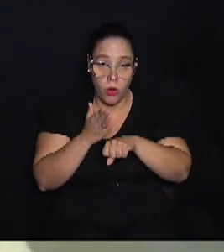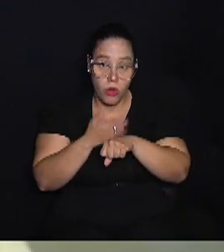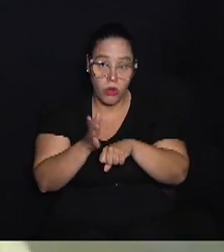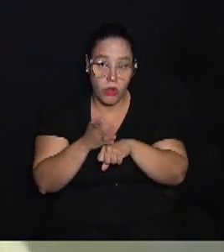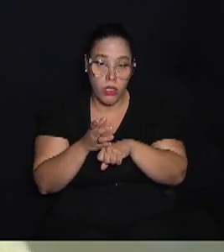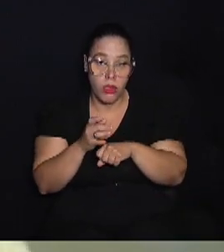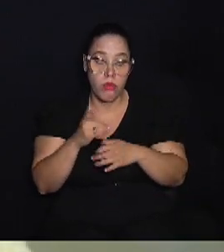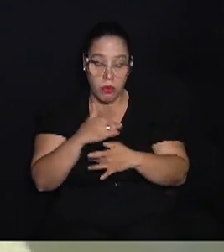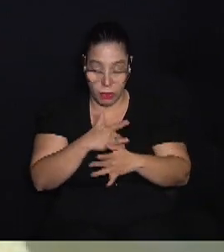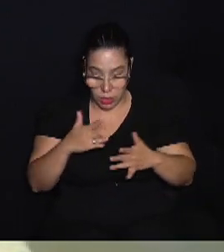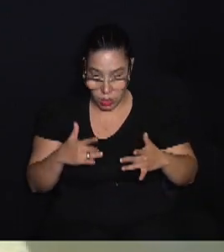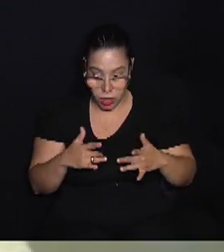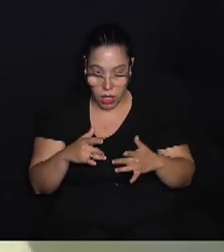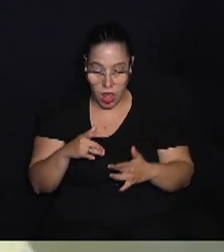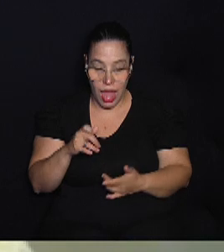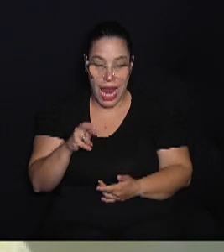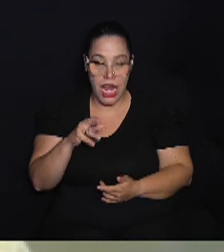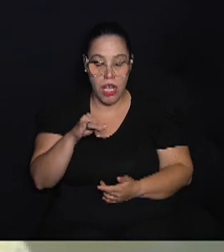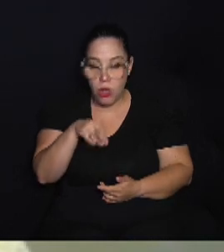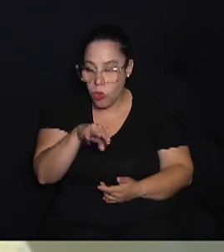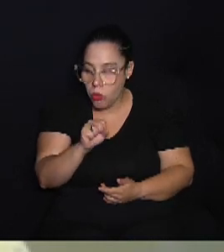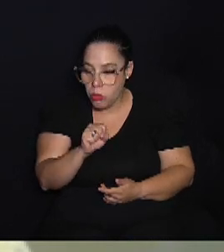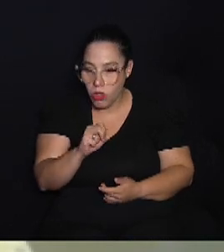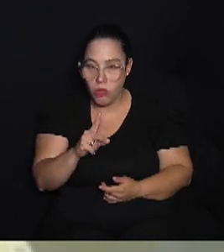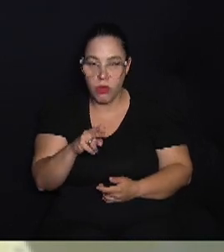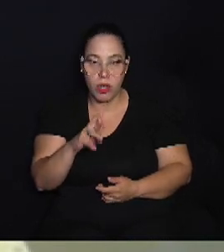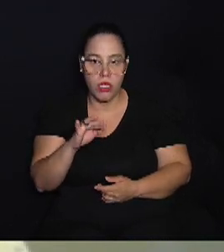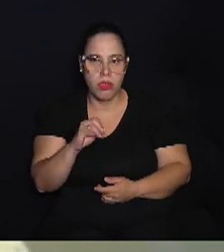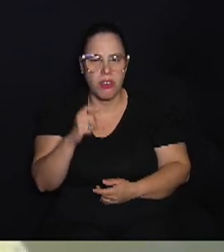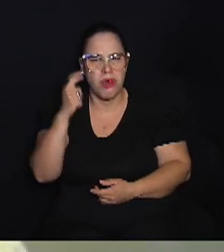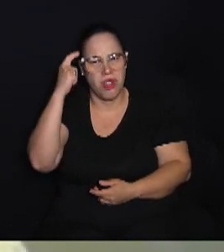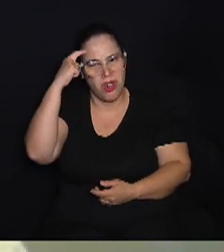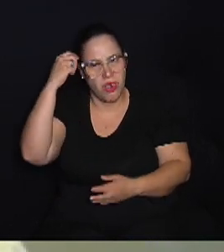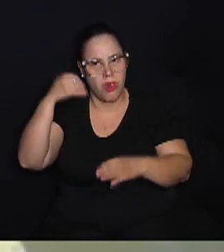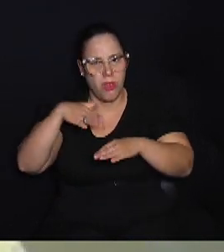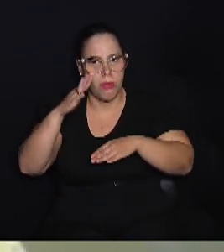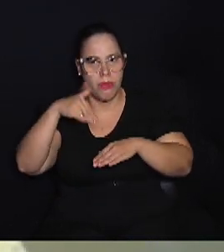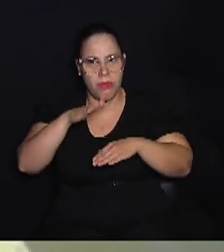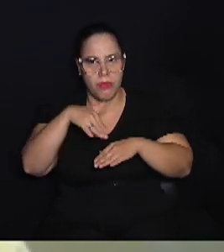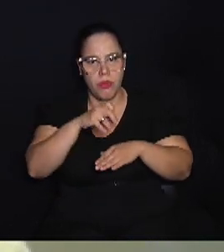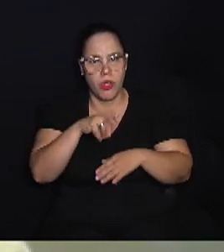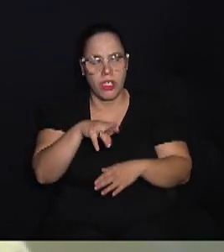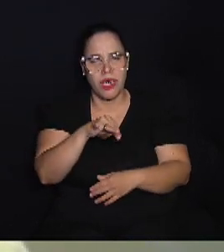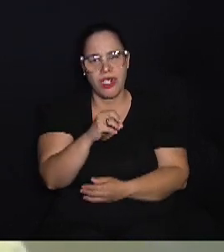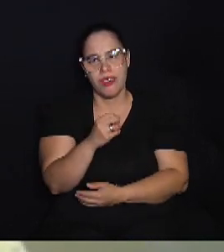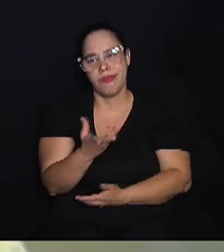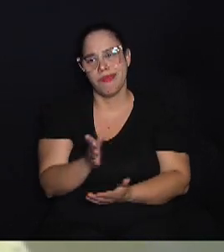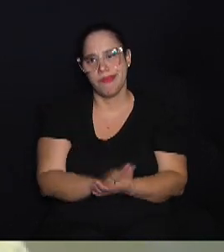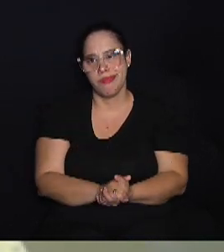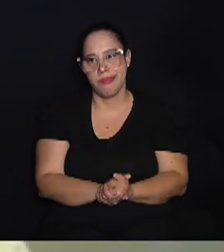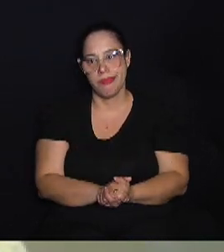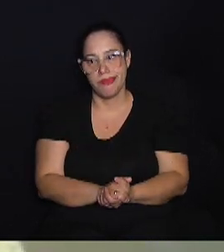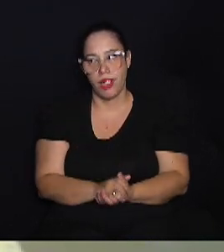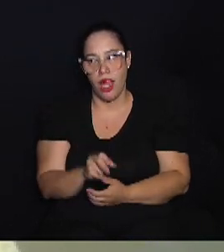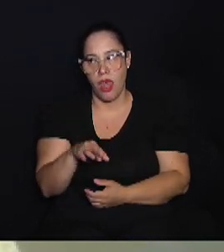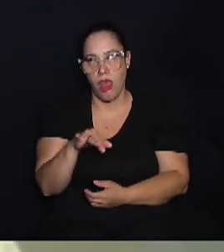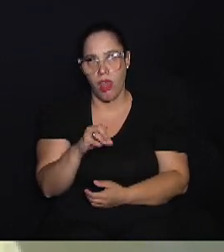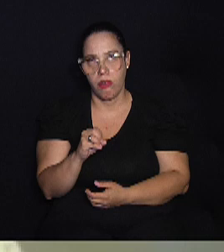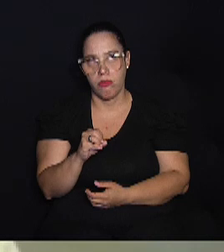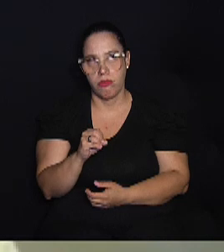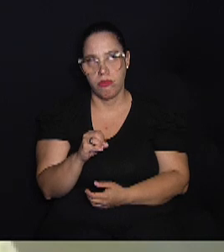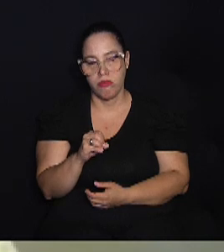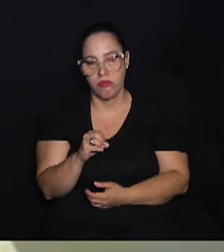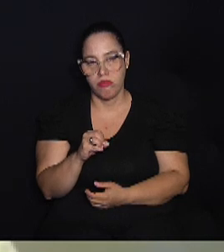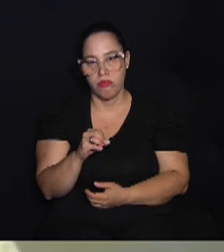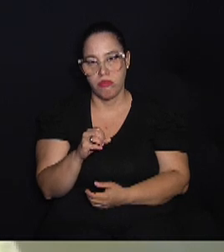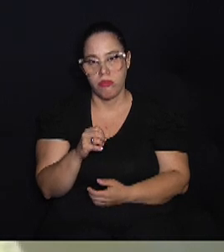mais saudáveis, legumes e verduras. Se a gente for pensar hoje, a gente come muito mais produto processado e muito mais amido do que legumes e verduras, que dão